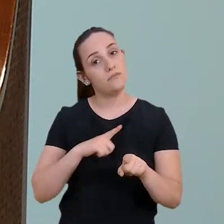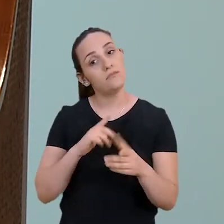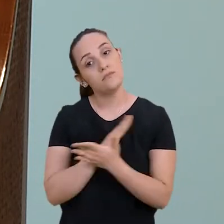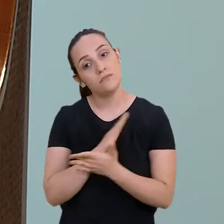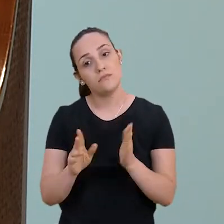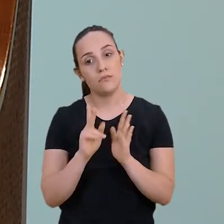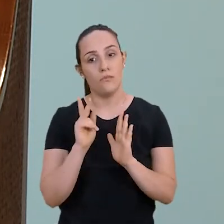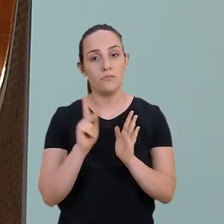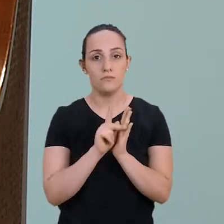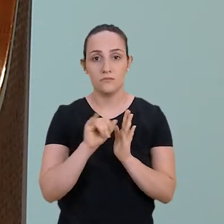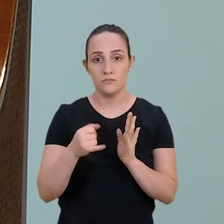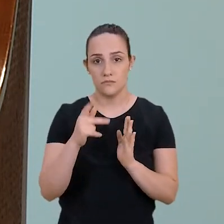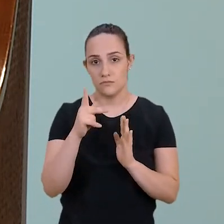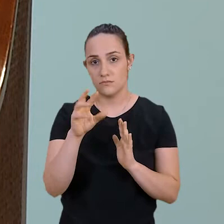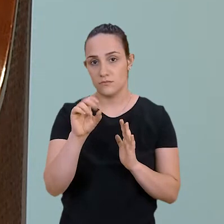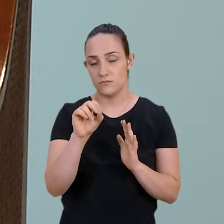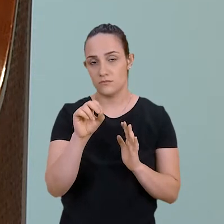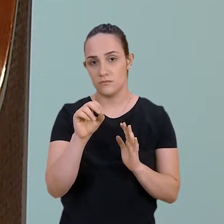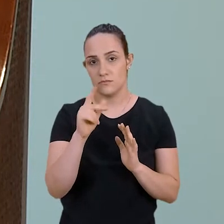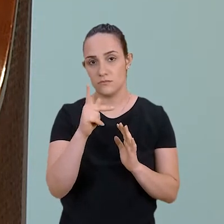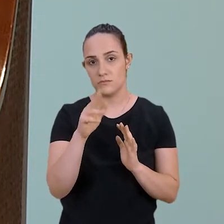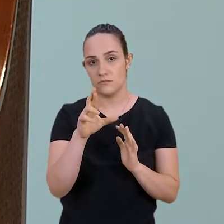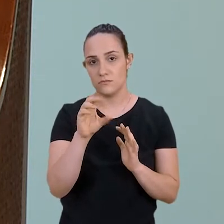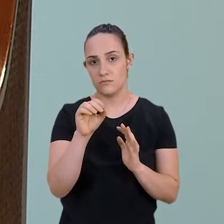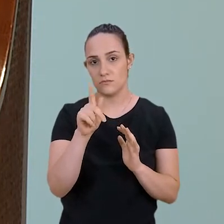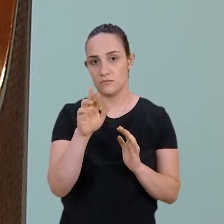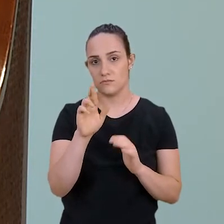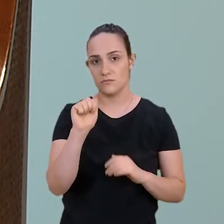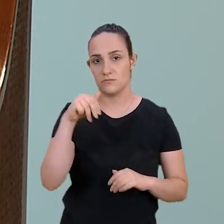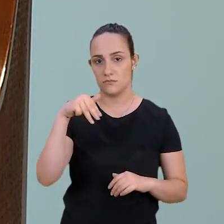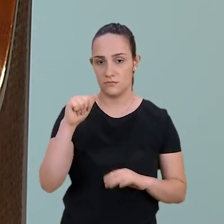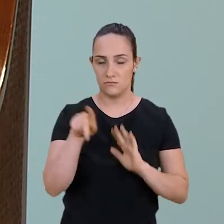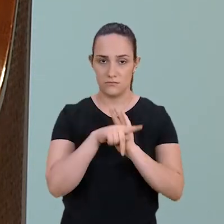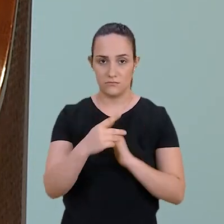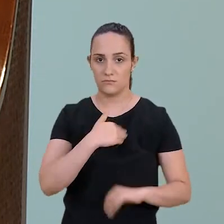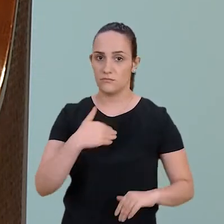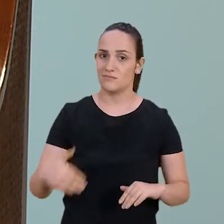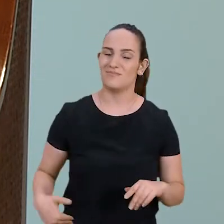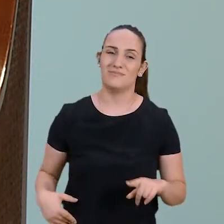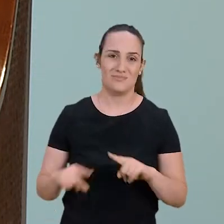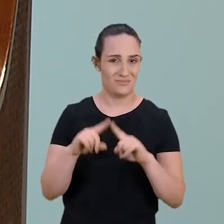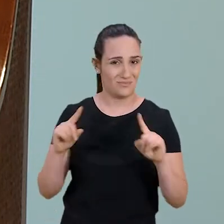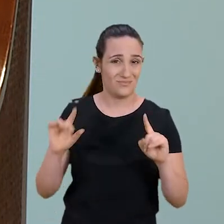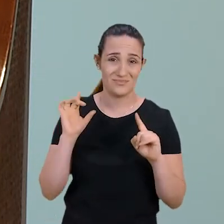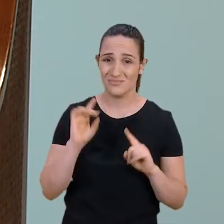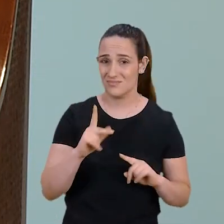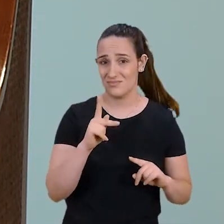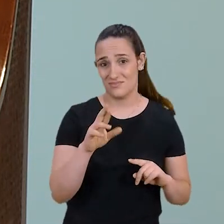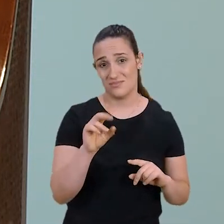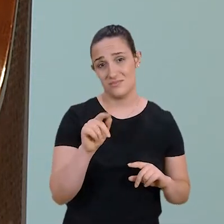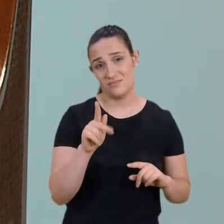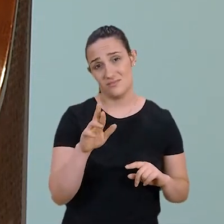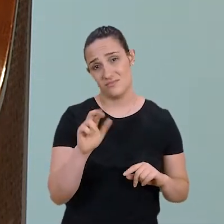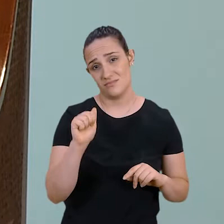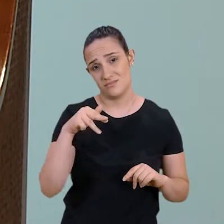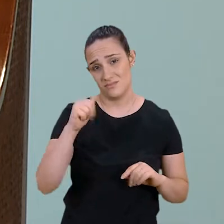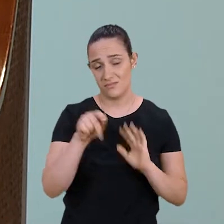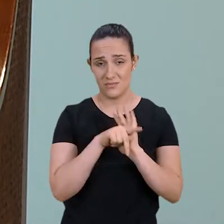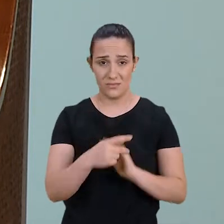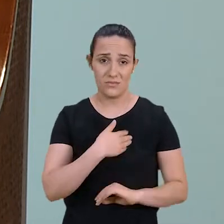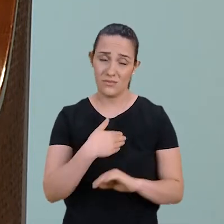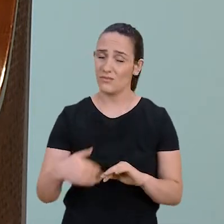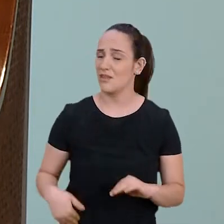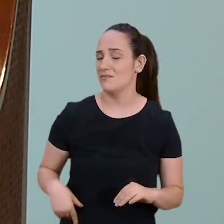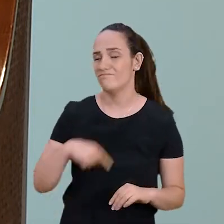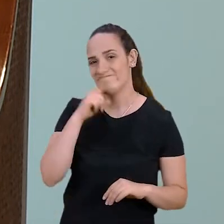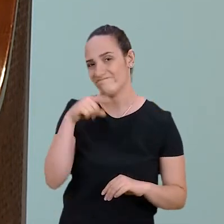programas, né, do poder público para isso, né? Mas somente os programas do poder público, eles não sustentam ao longo dos